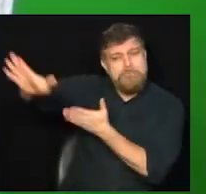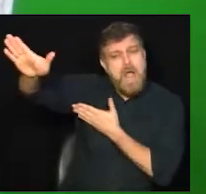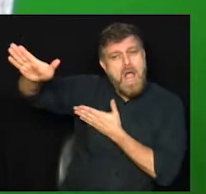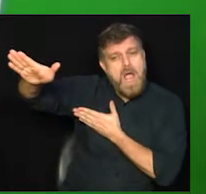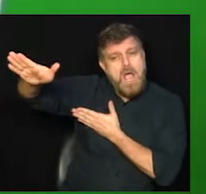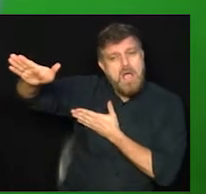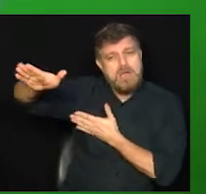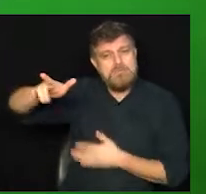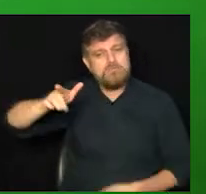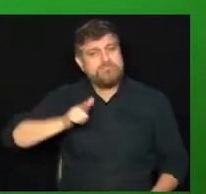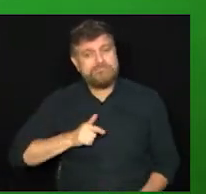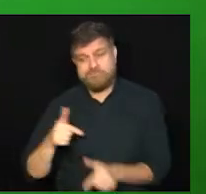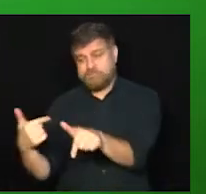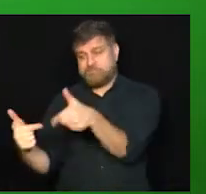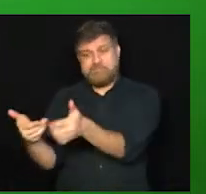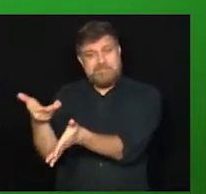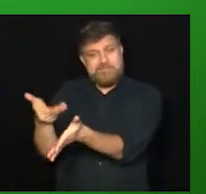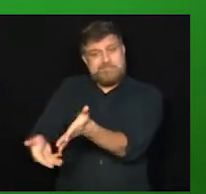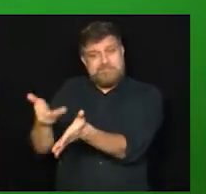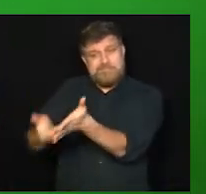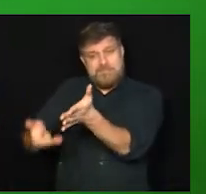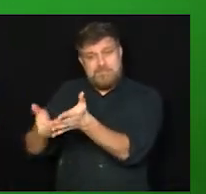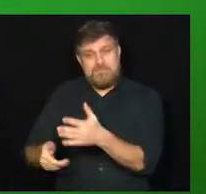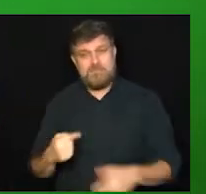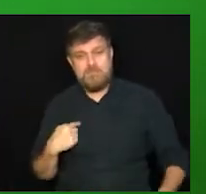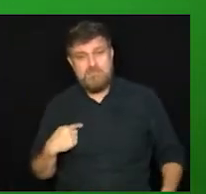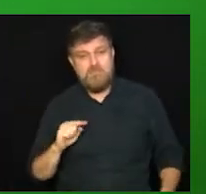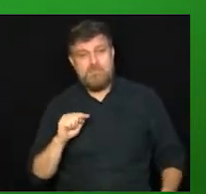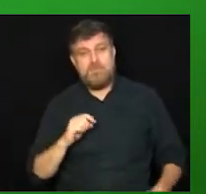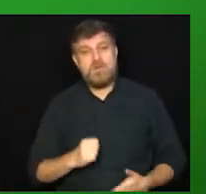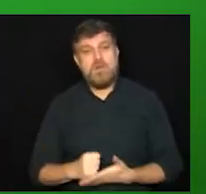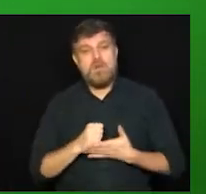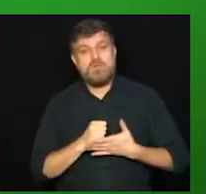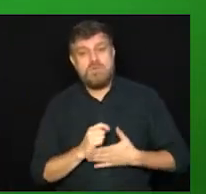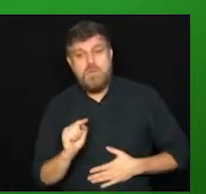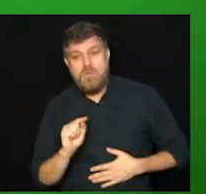demitidos, 60%. O que nos ajudou? A 936, governo federal, 6 meses